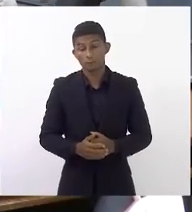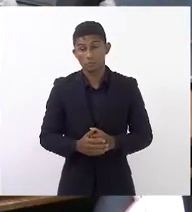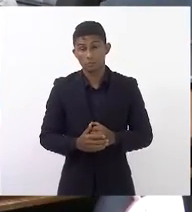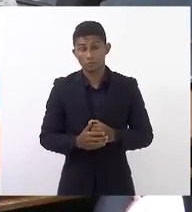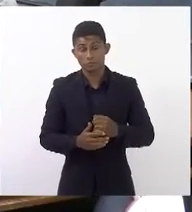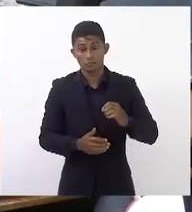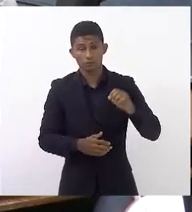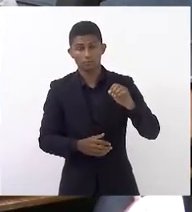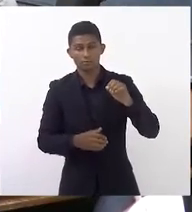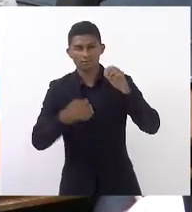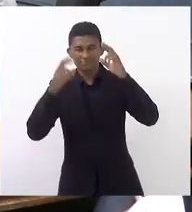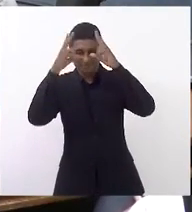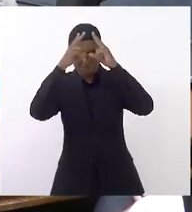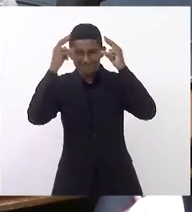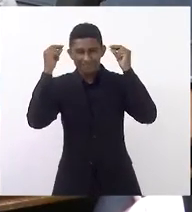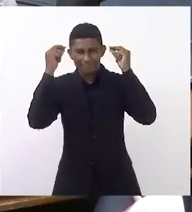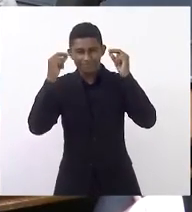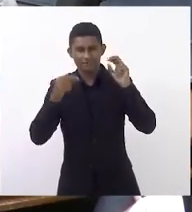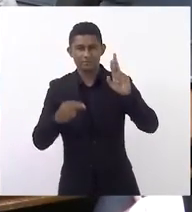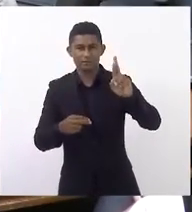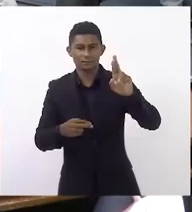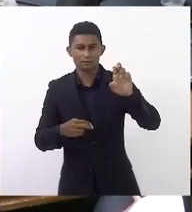Deputada enfermeira Rejane.